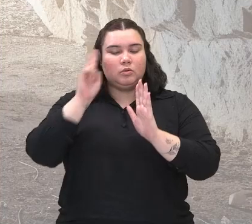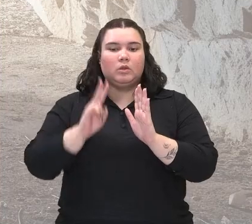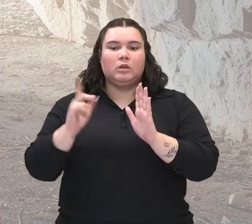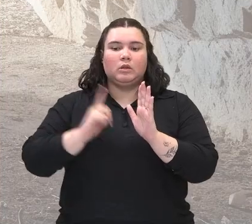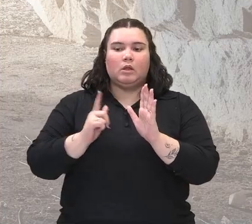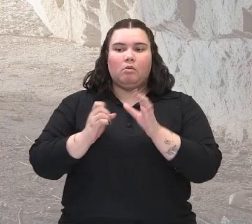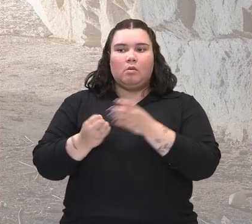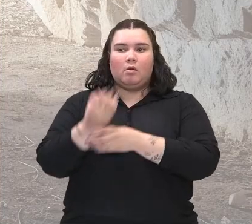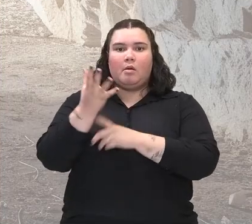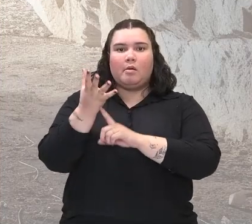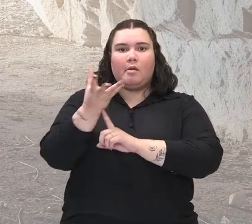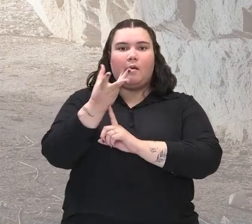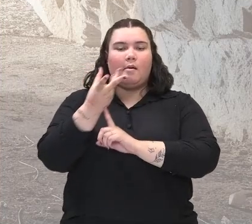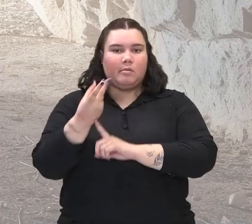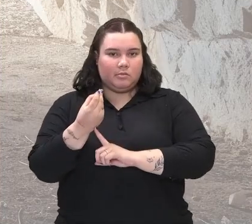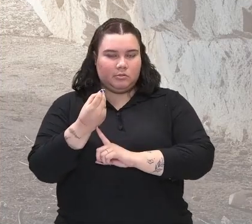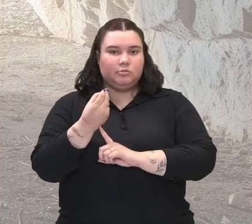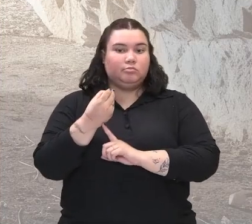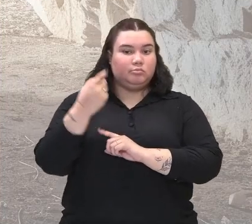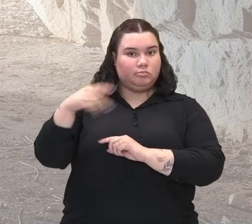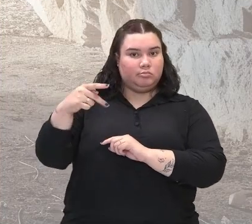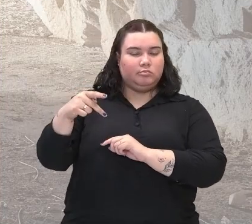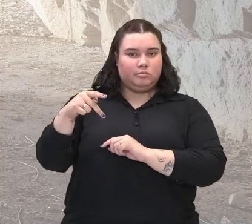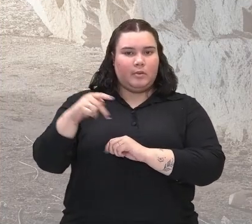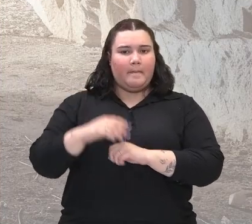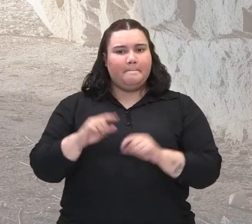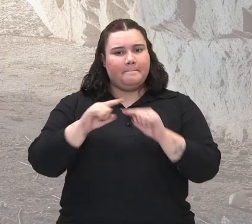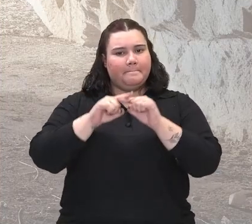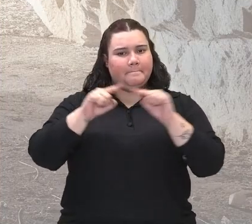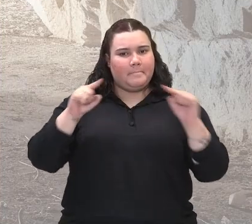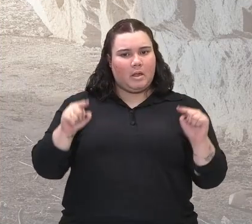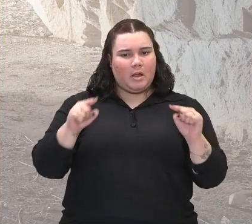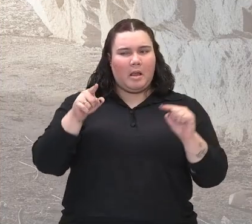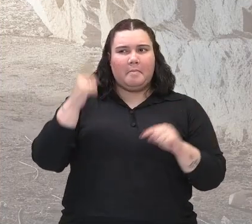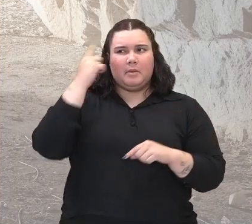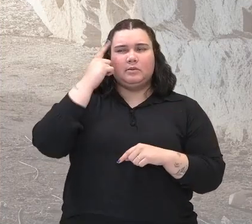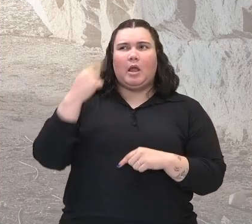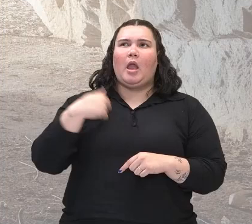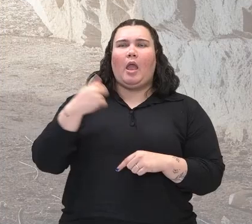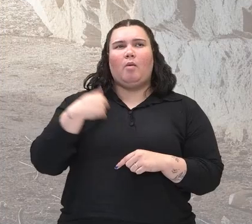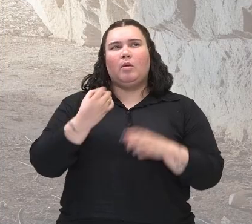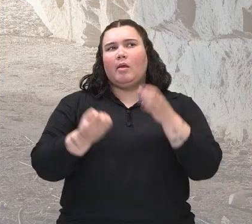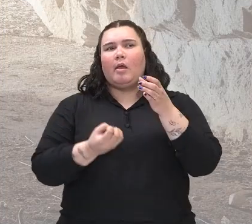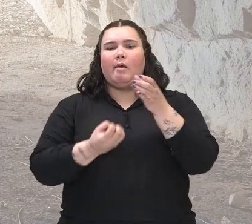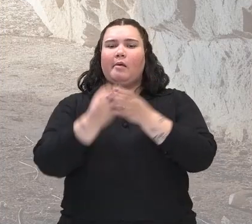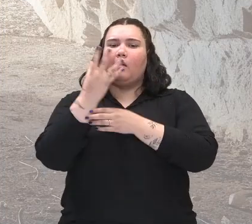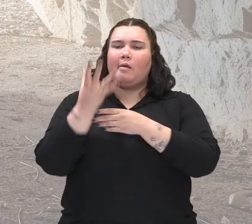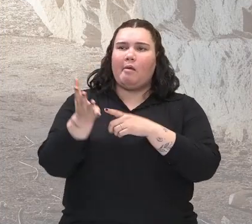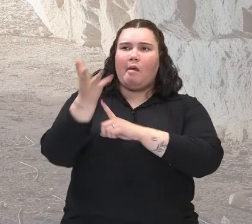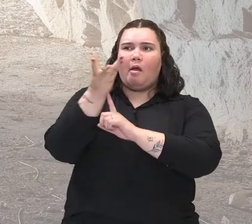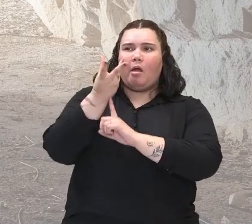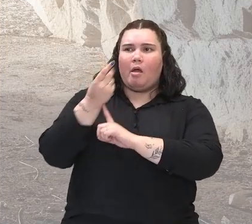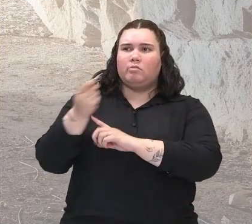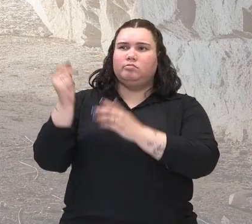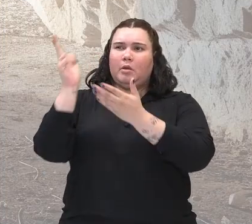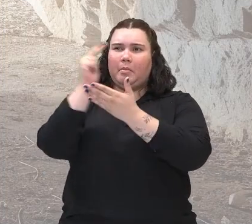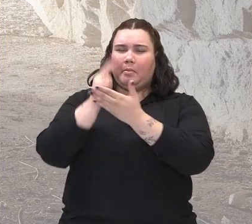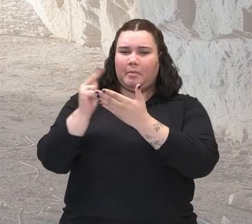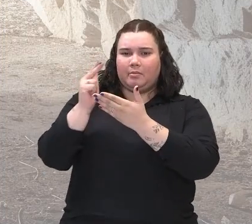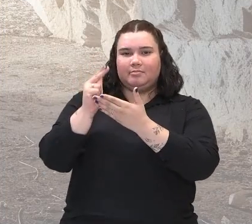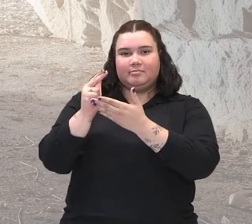arte uma produção artística Mas será que ele tava pensando não eu vou fazer o uma produção artística